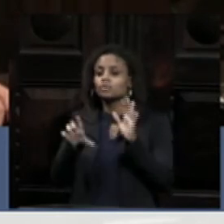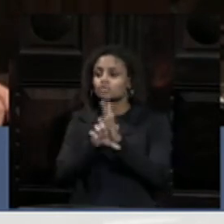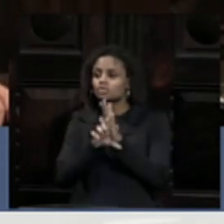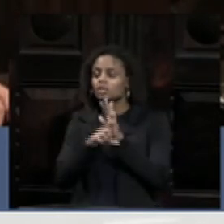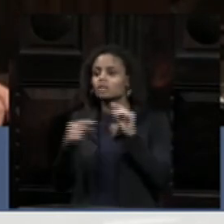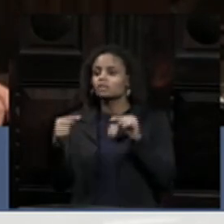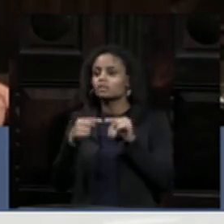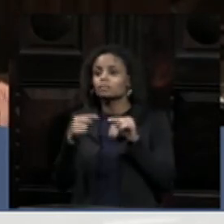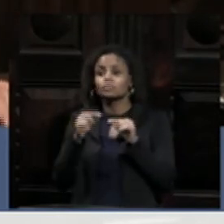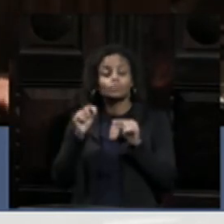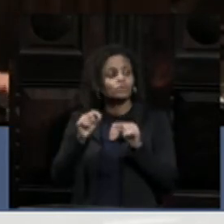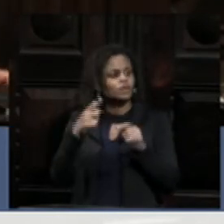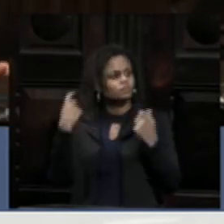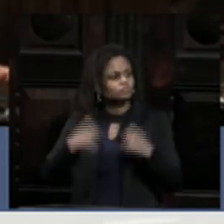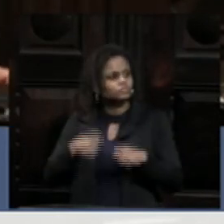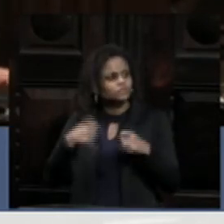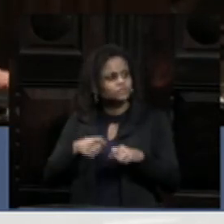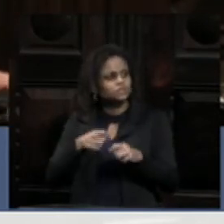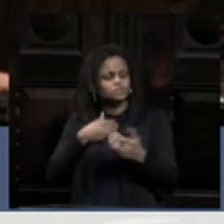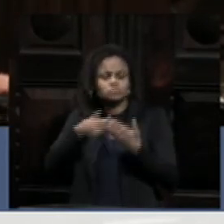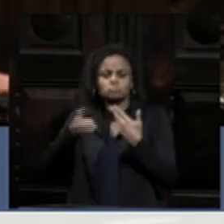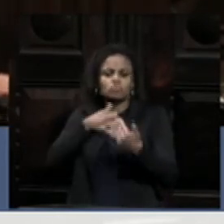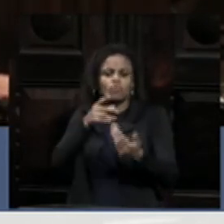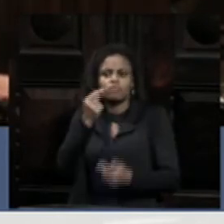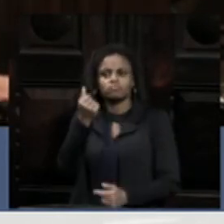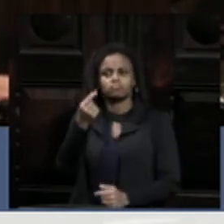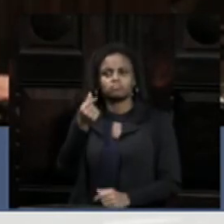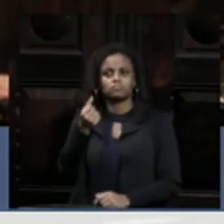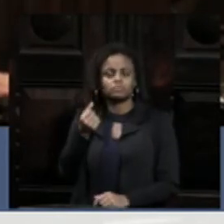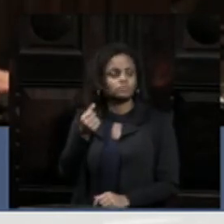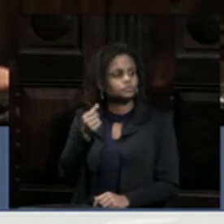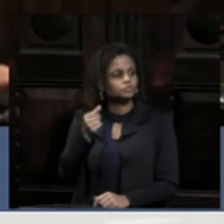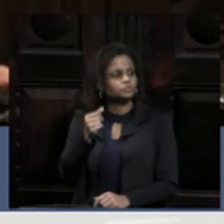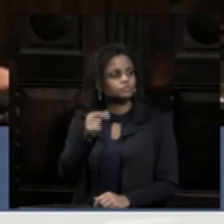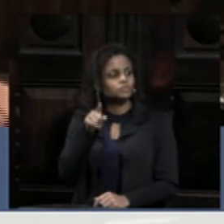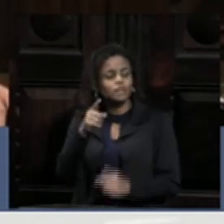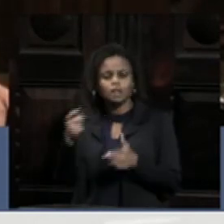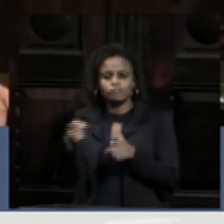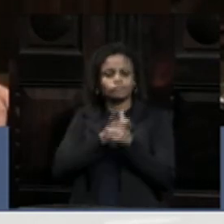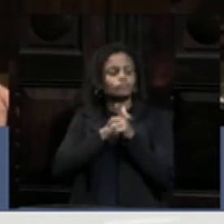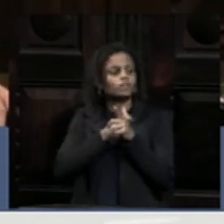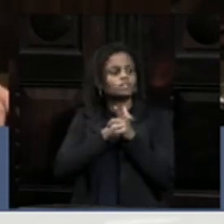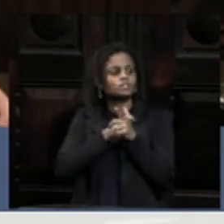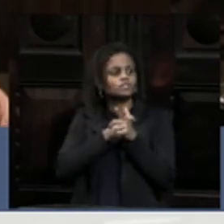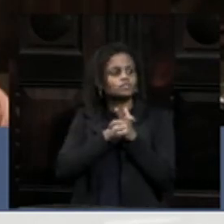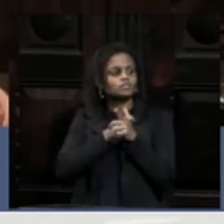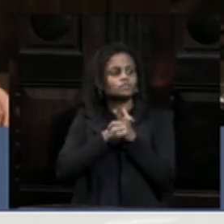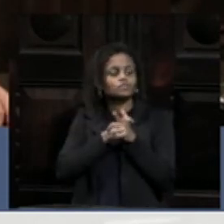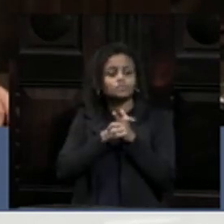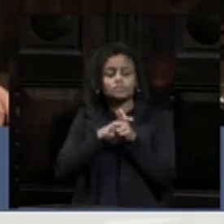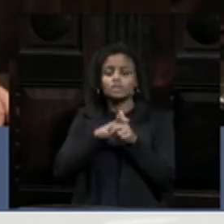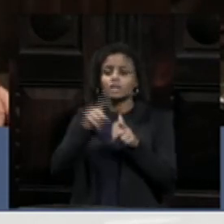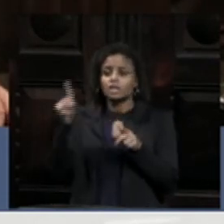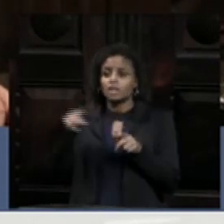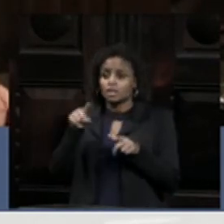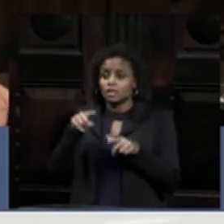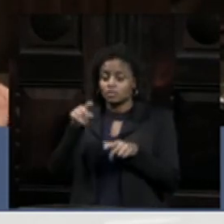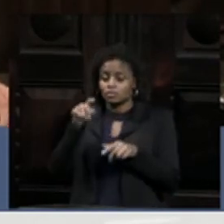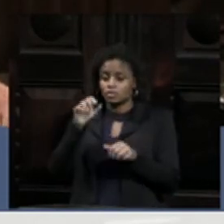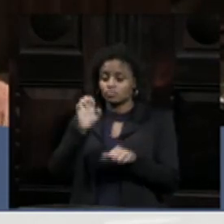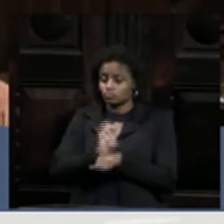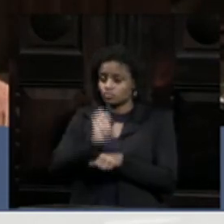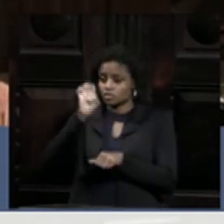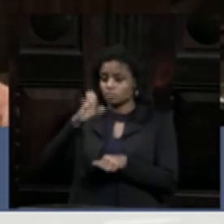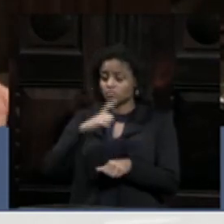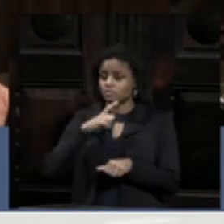necessidade de que qualquer valor da dívida pretérita da União com o Estado, na